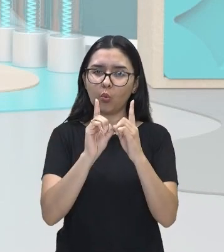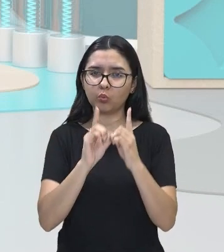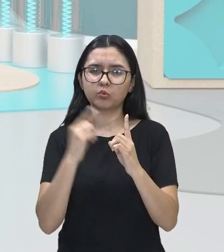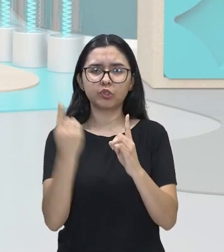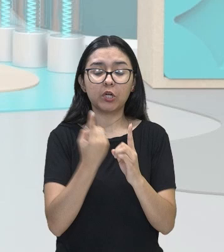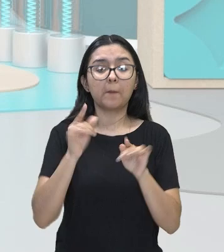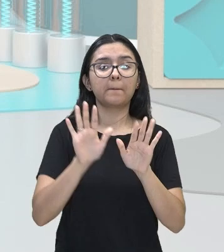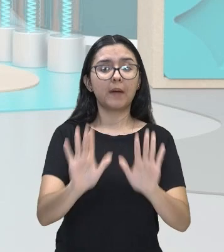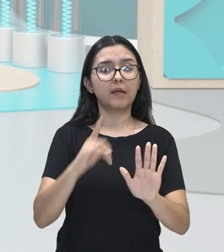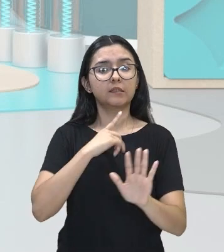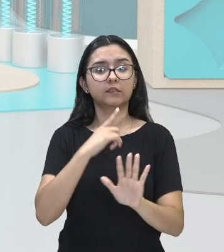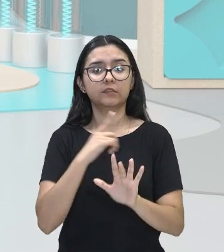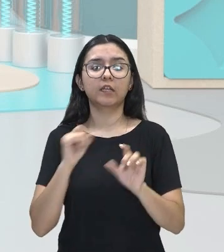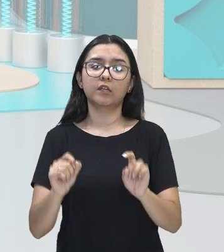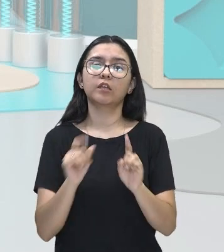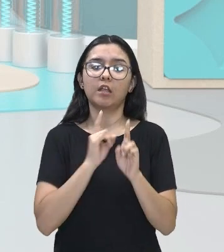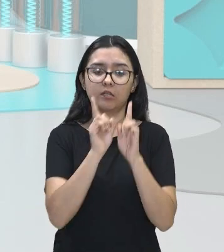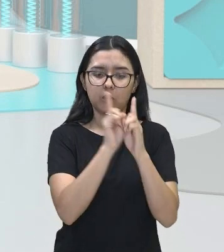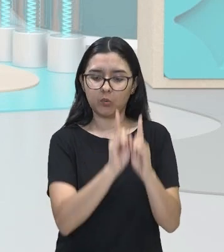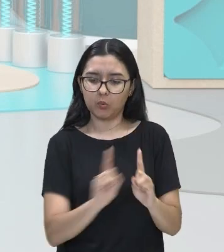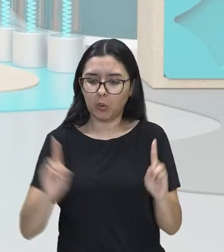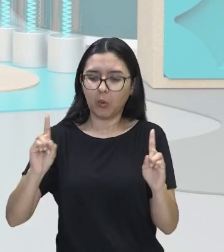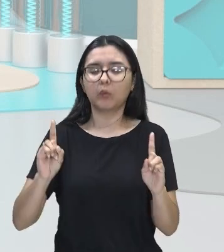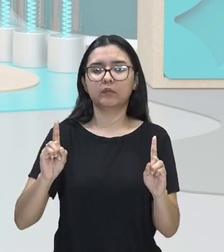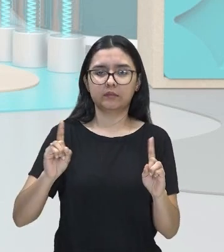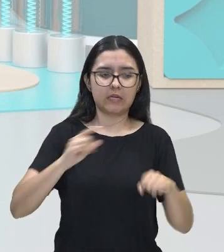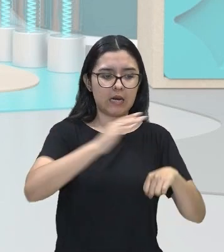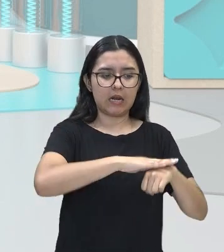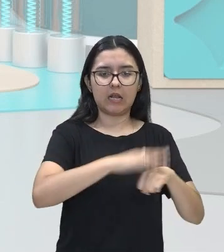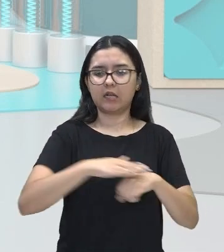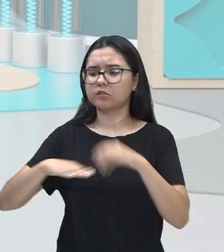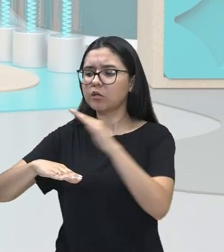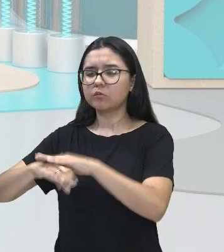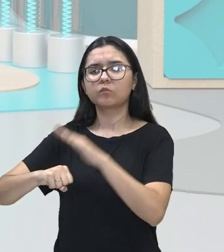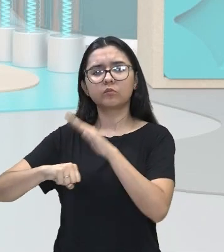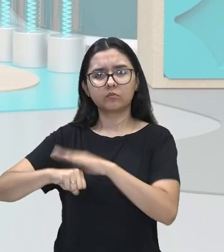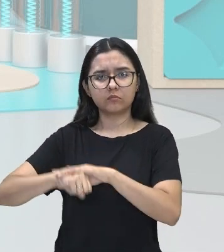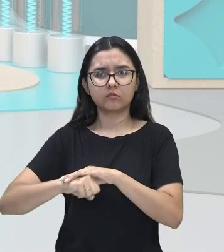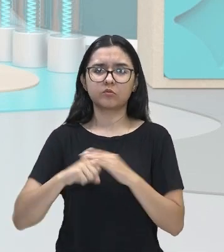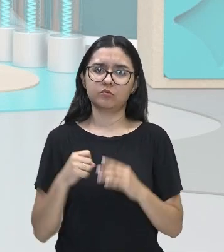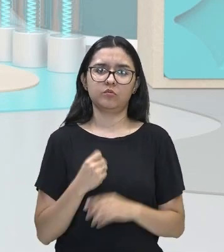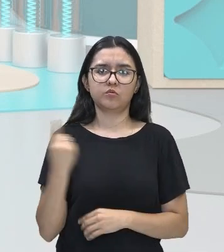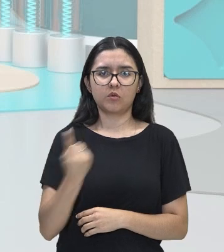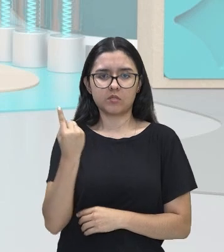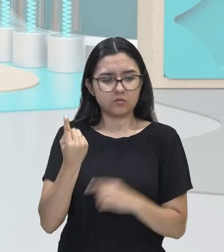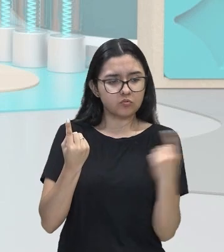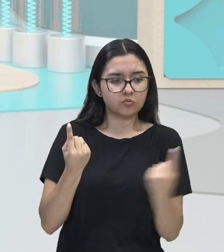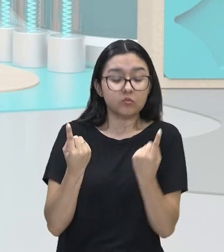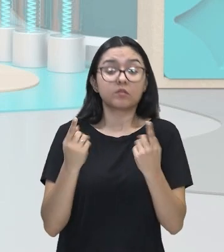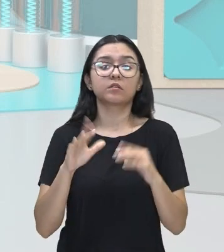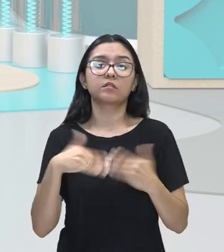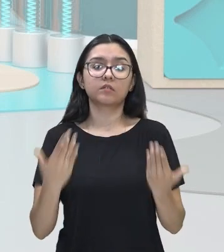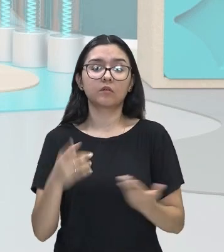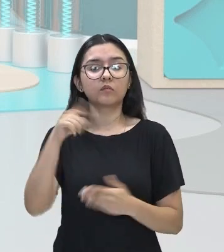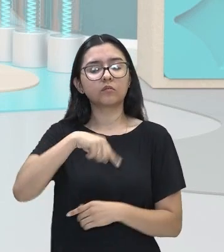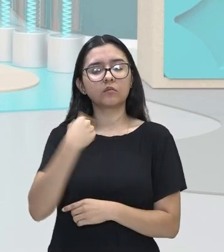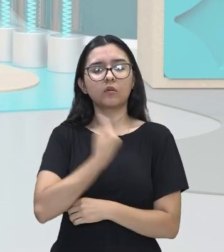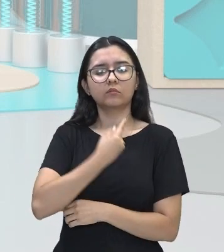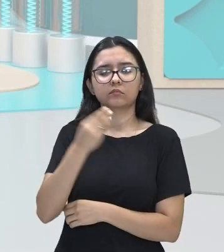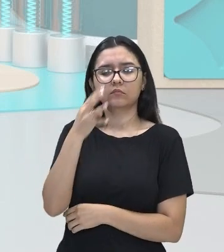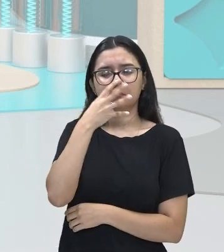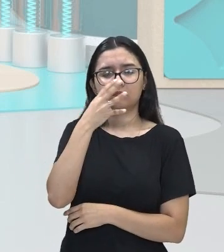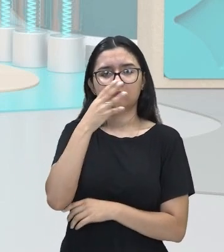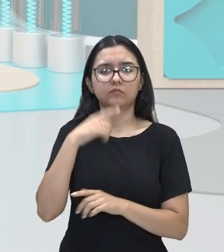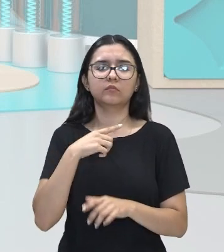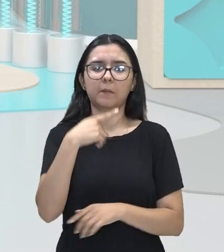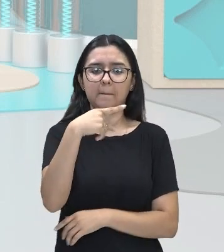tem um momento em que eles se separam e cada um começa a fazer uma exibição meio solo ali dos movimentos. É nessa hora que nós enxergamos os